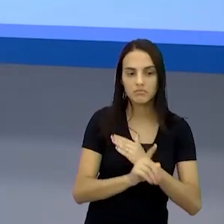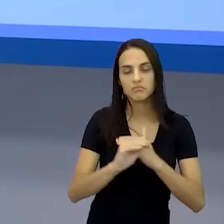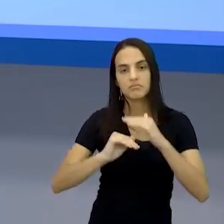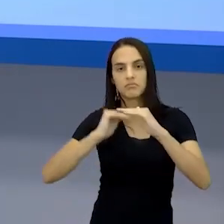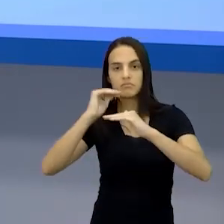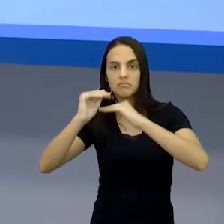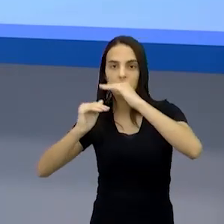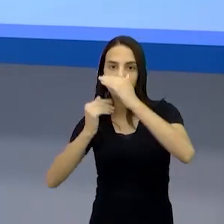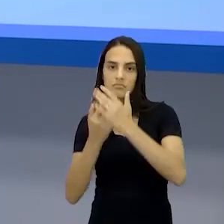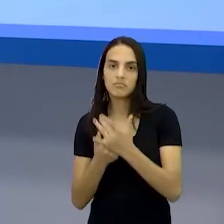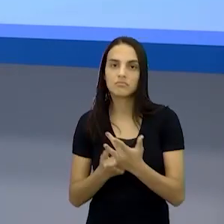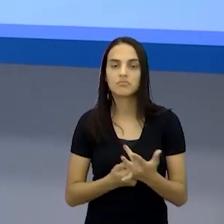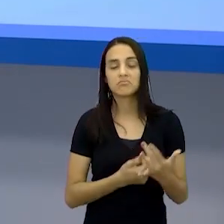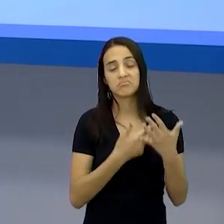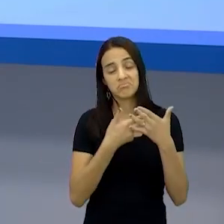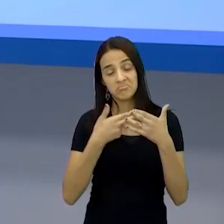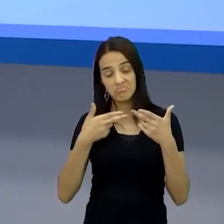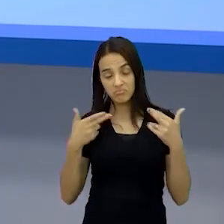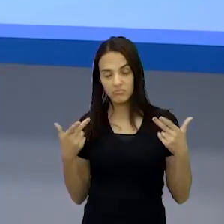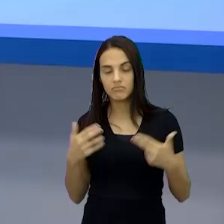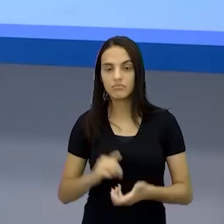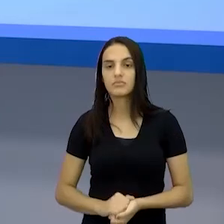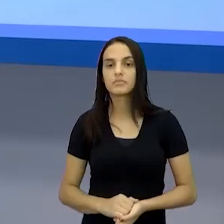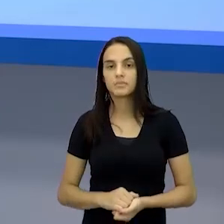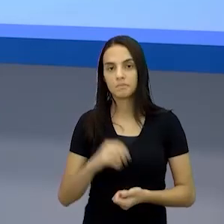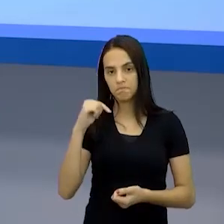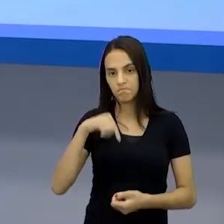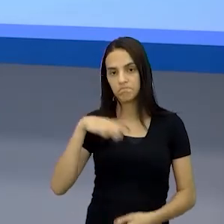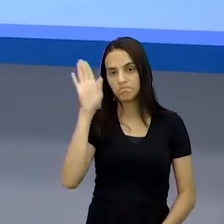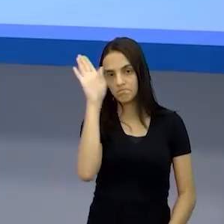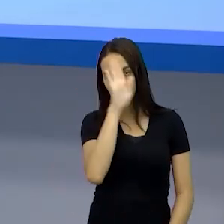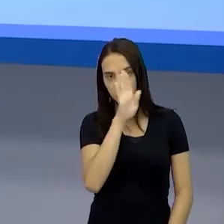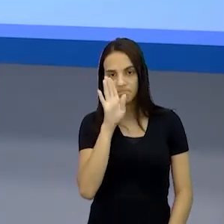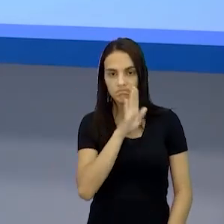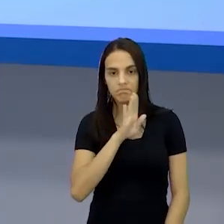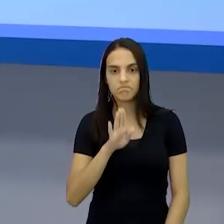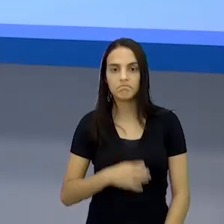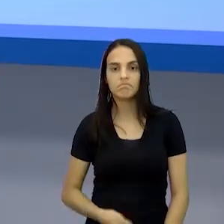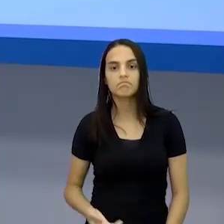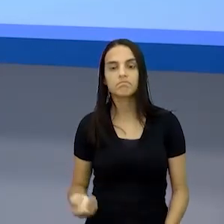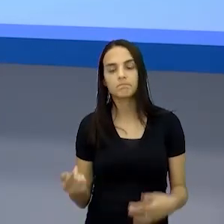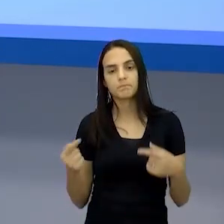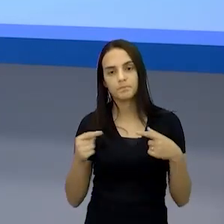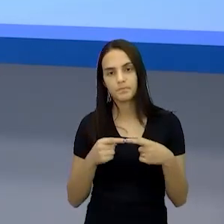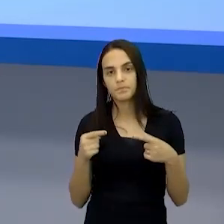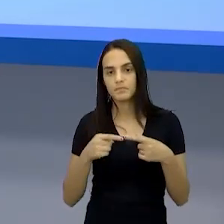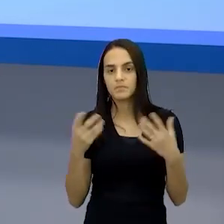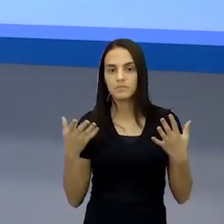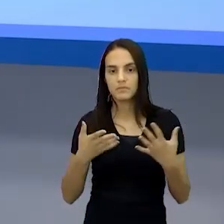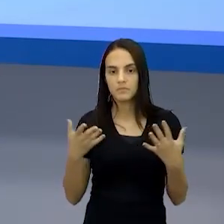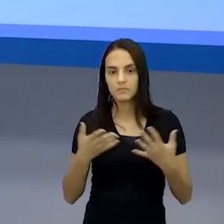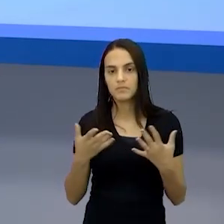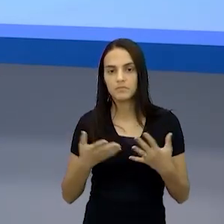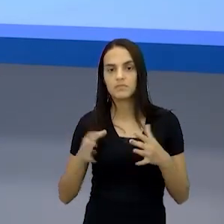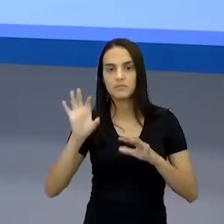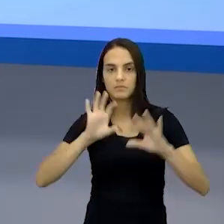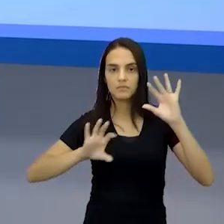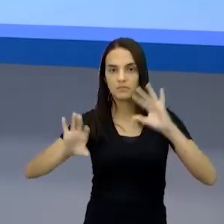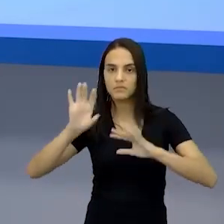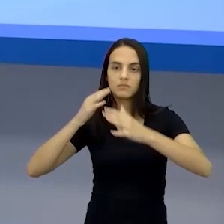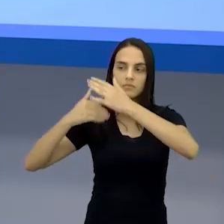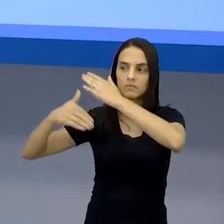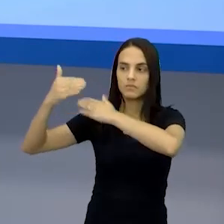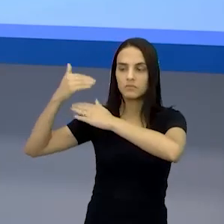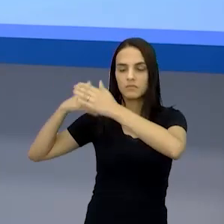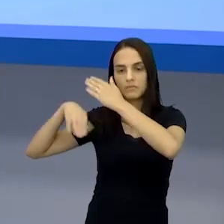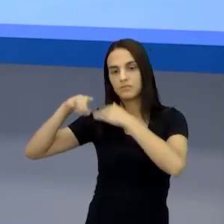processo tectônico, né, que o Brasil, né, tem, já não tem hoje, né, por ser aí uma região mais antiga,